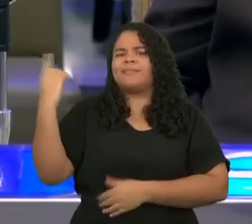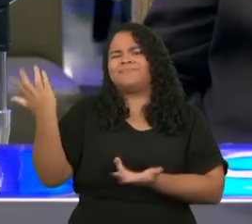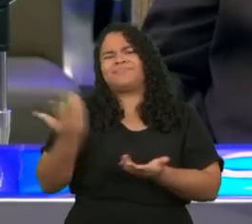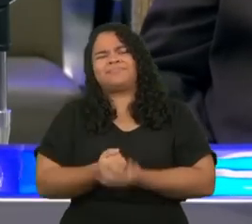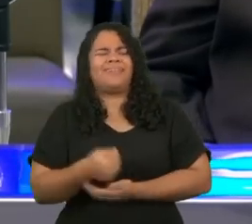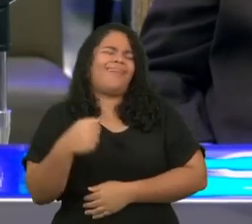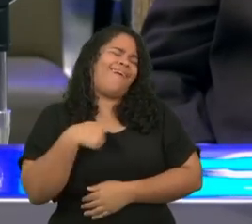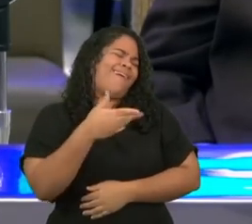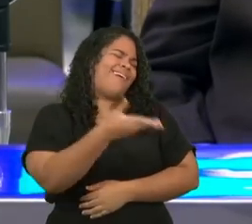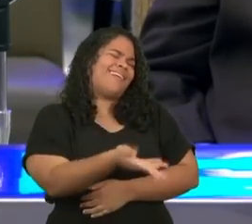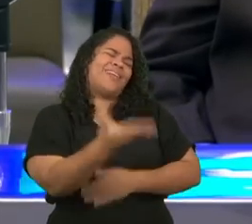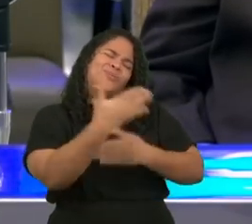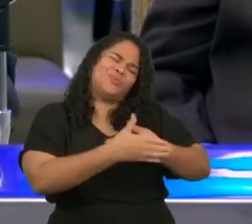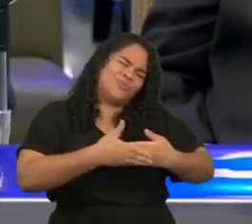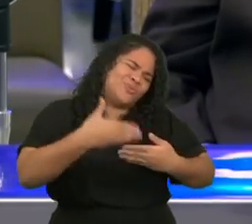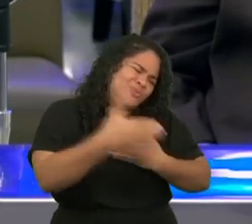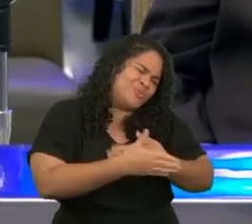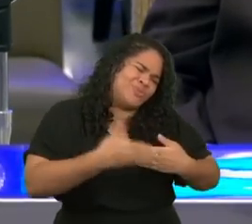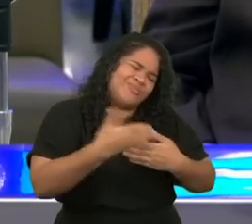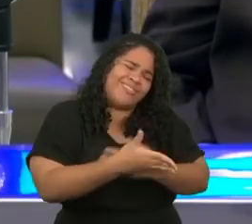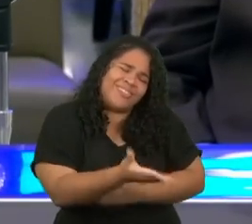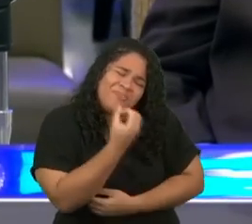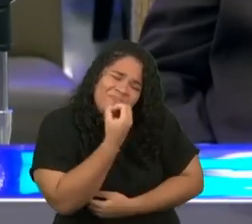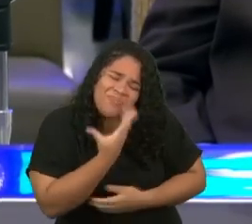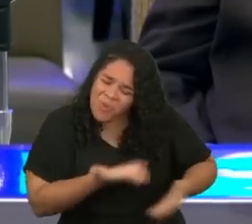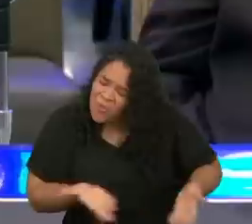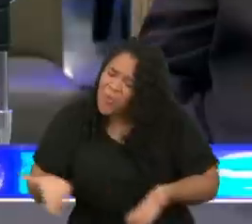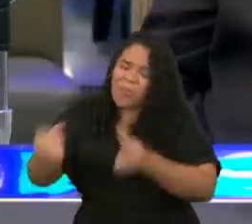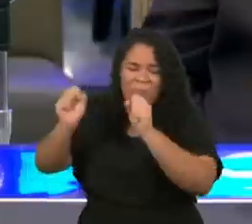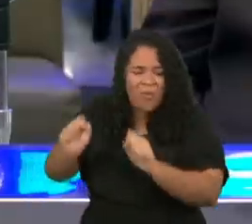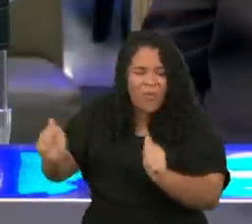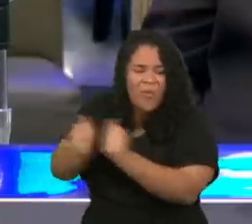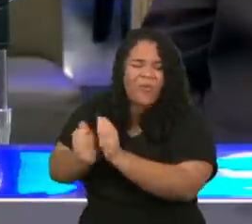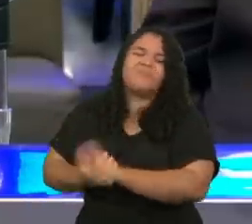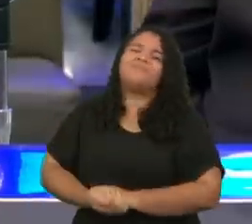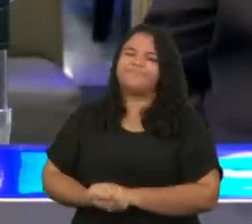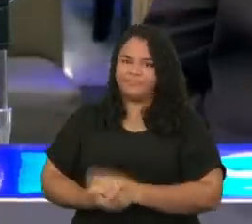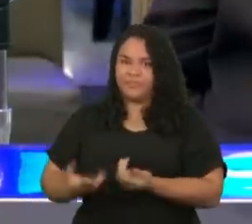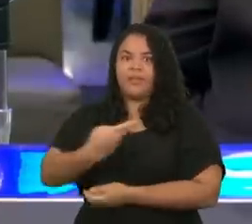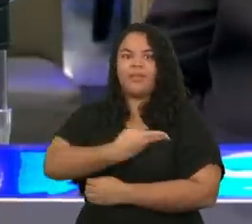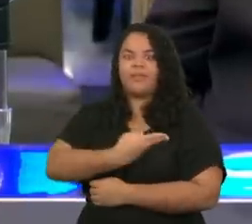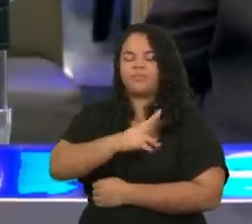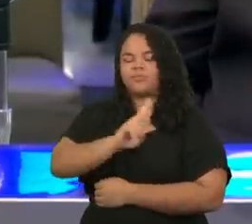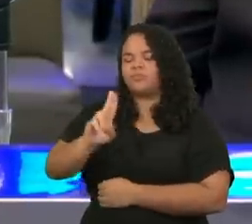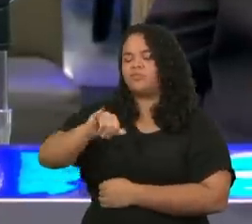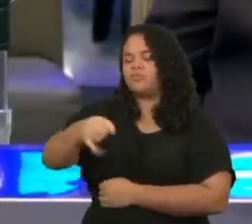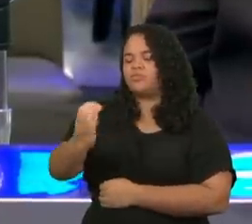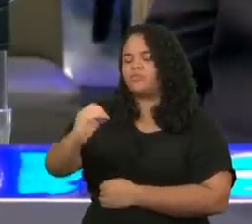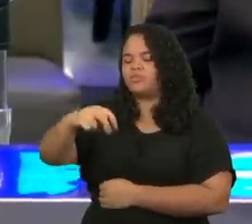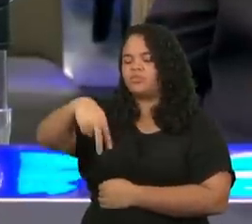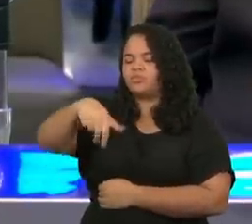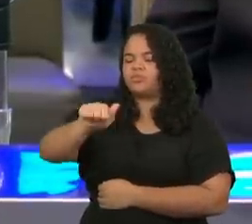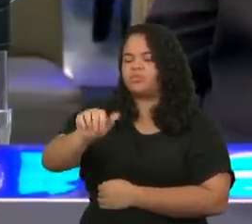meu filho né Aí disse cujo nome era o quê Joana d'arbi filho de